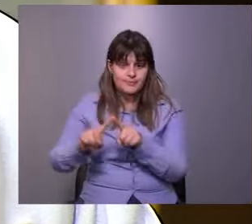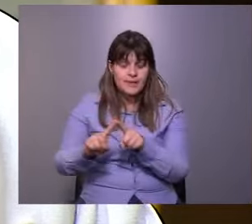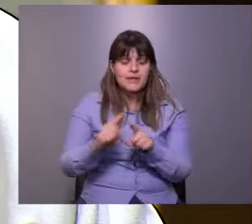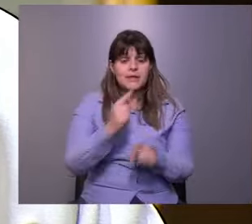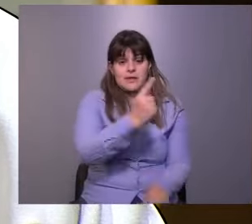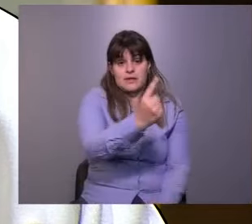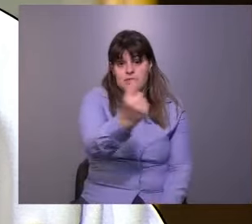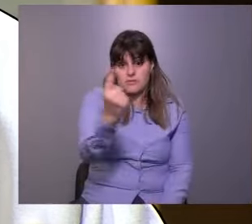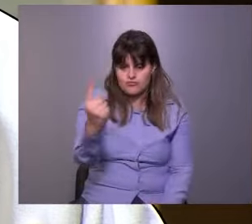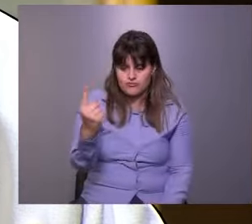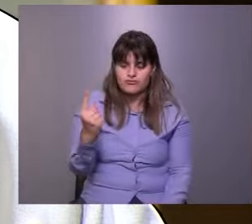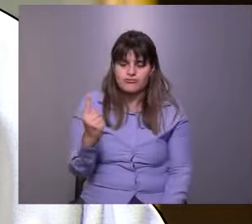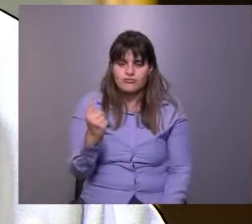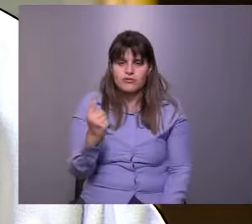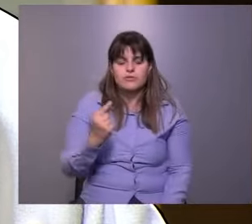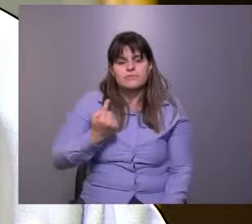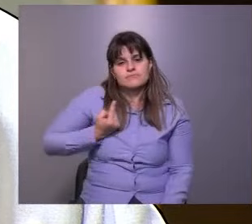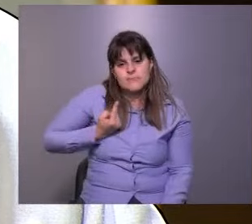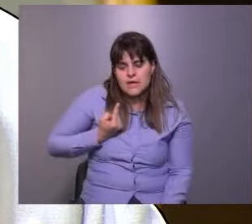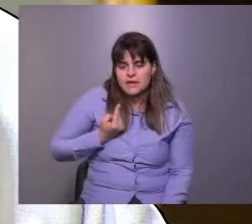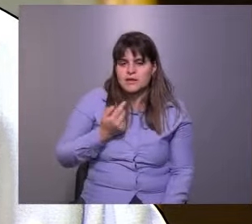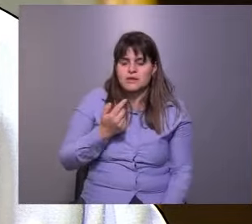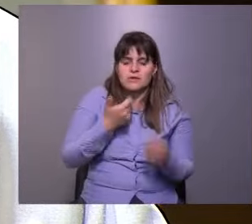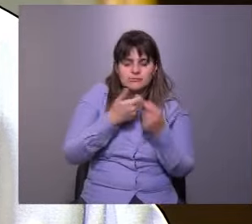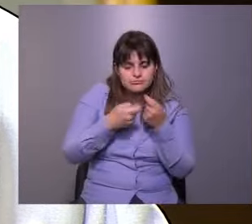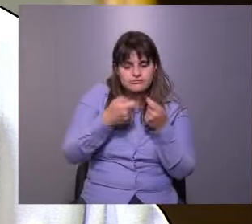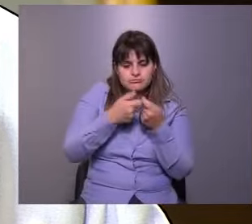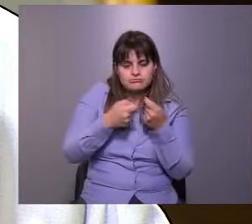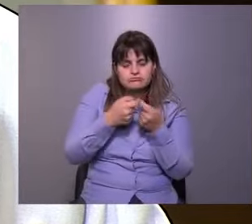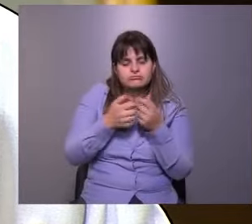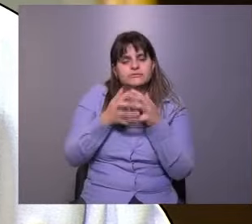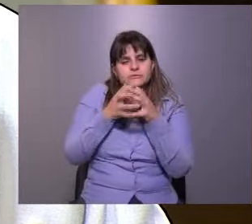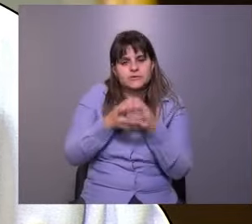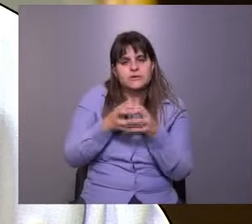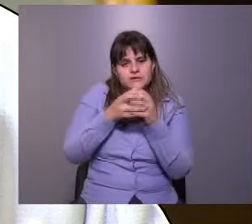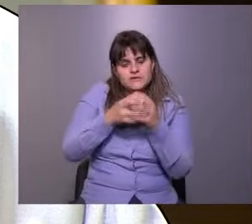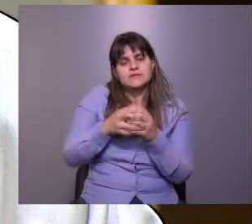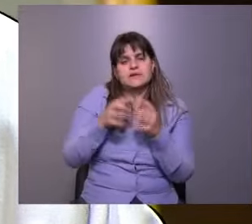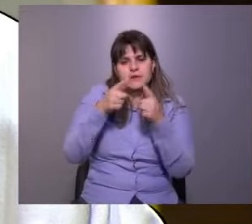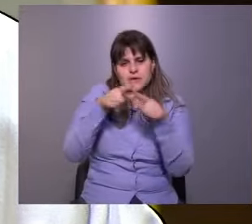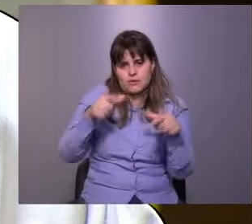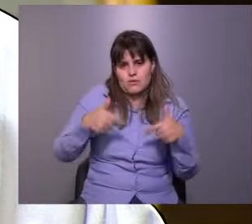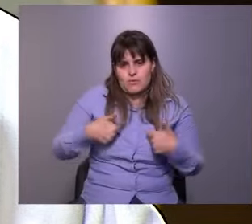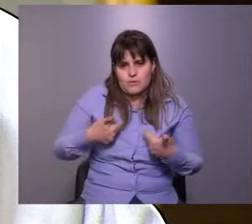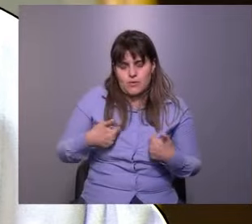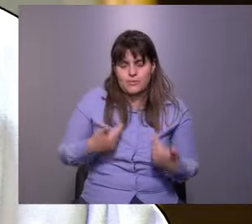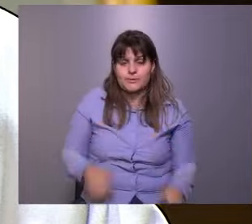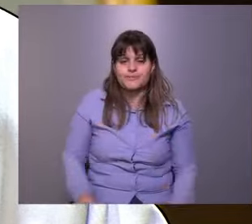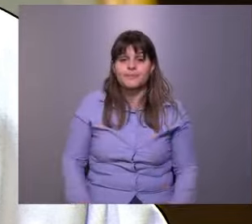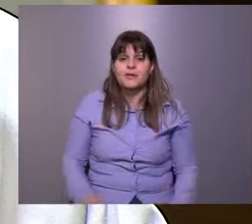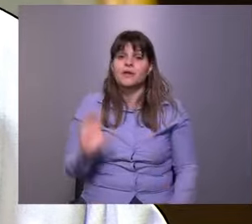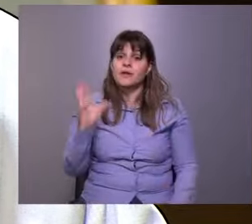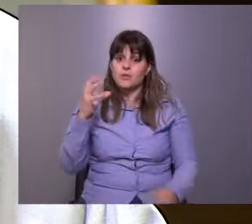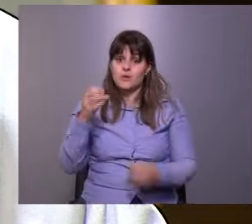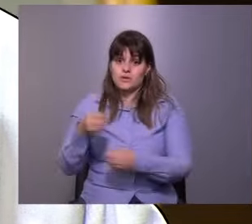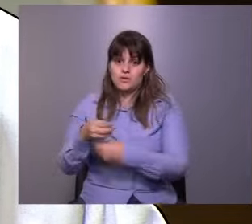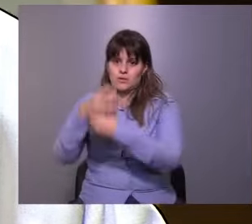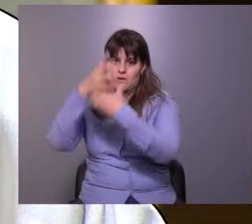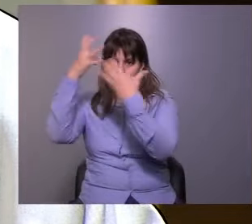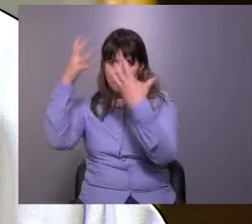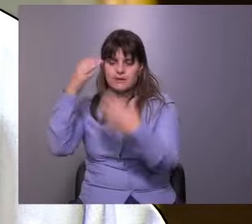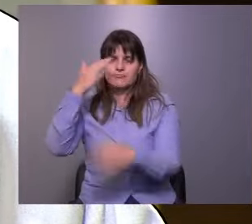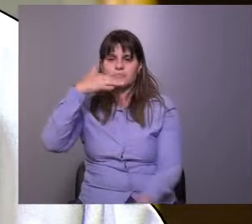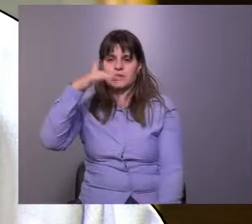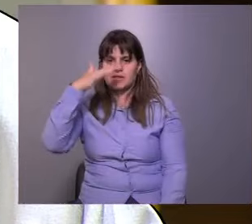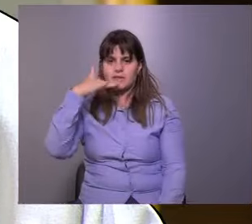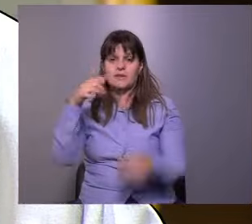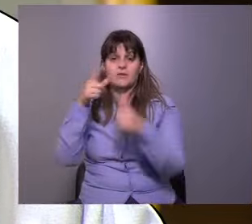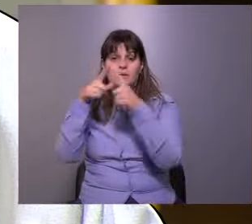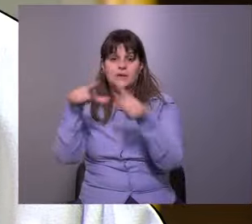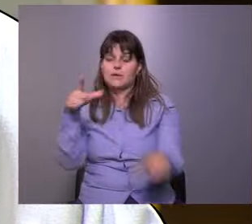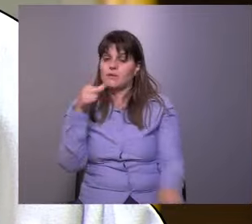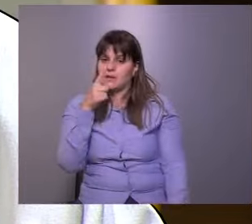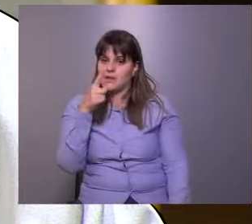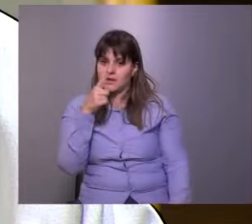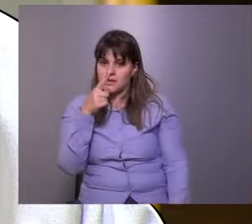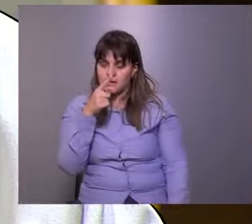obter a paz no mundo e o fim da guerra. Vamos ao encontro deste pedido nesta